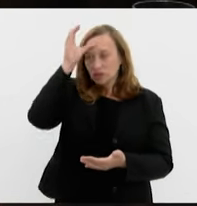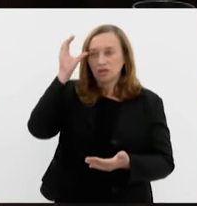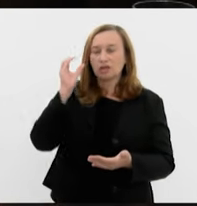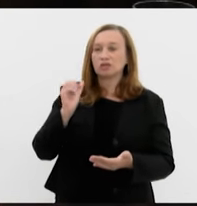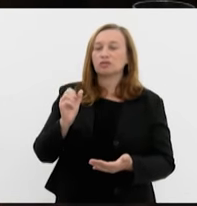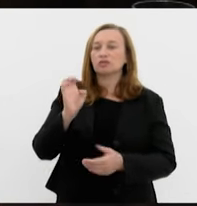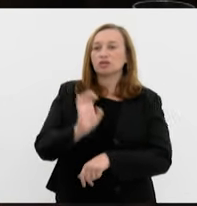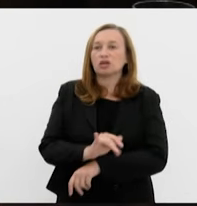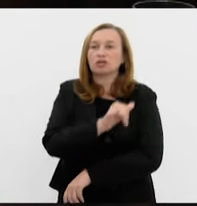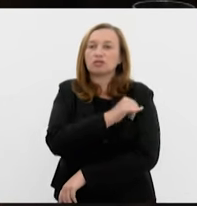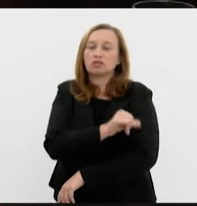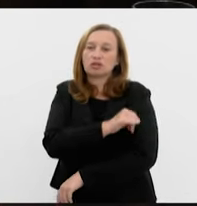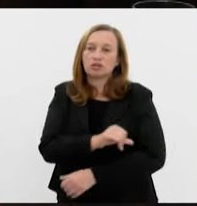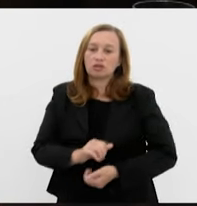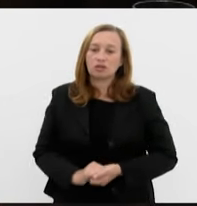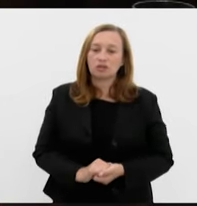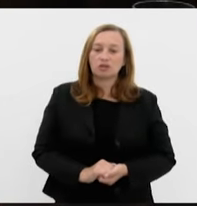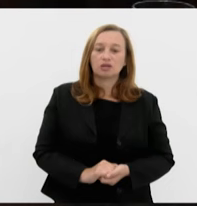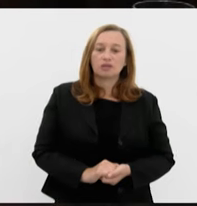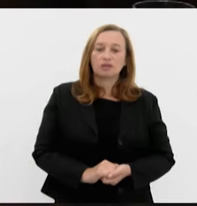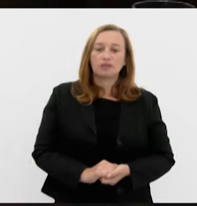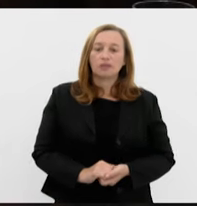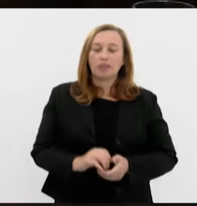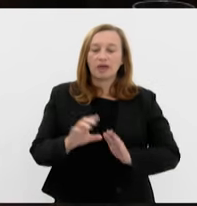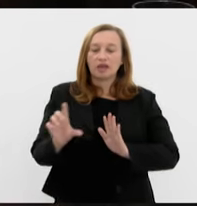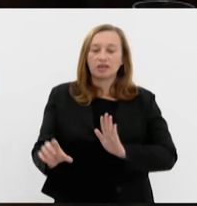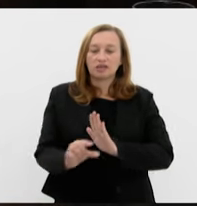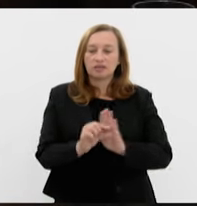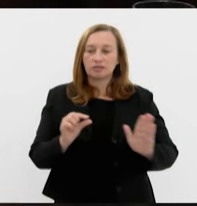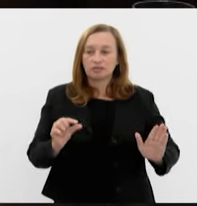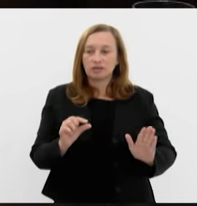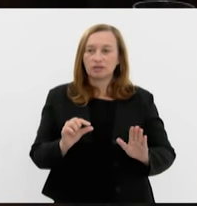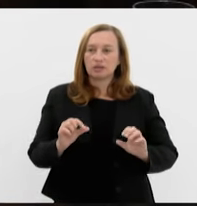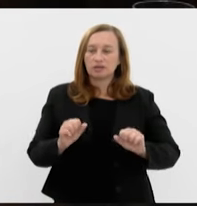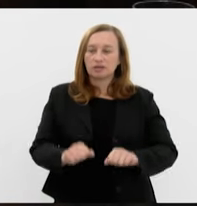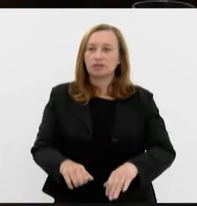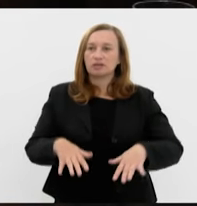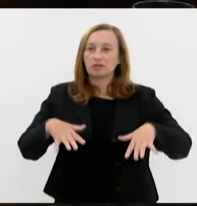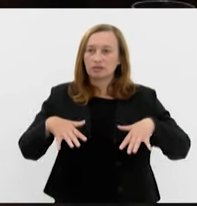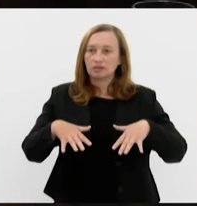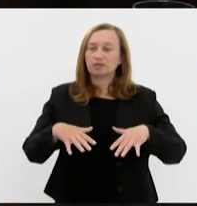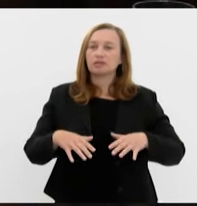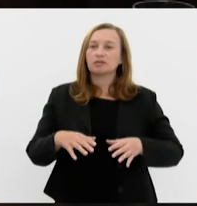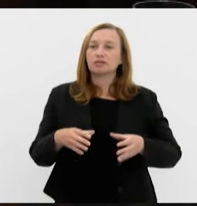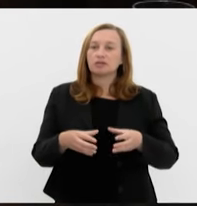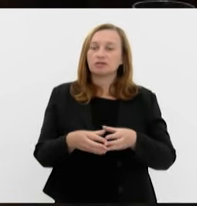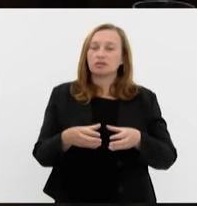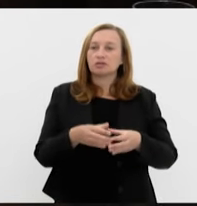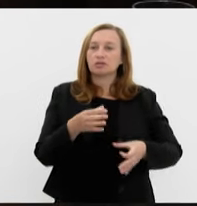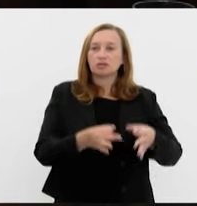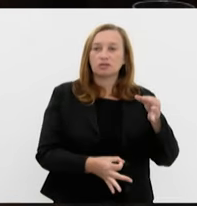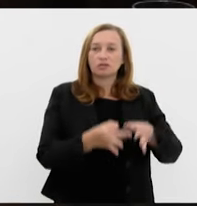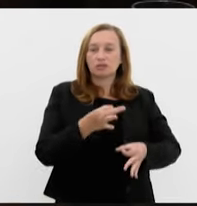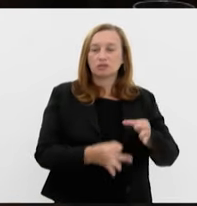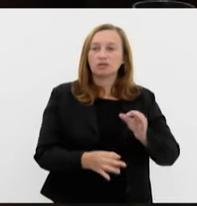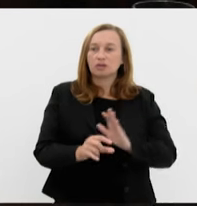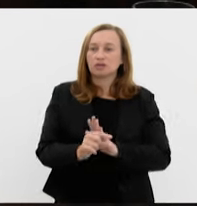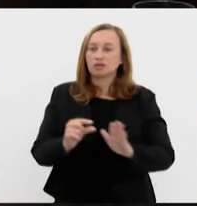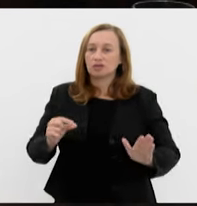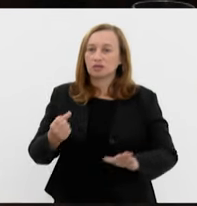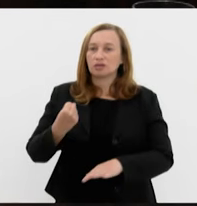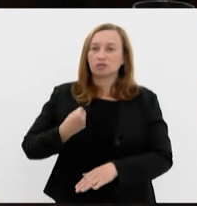parecer as emendas de plenário das comissões de constituição e justiça favorável às emendas